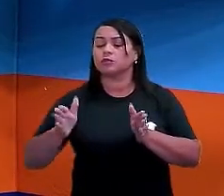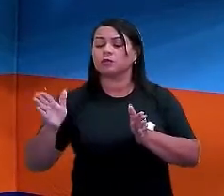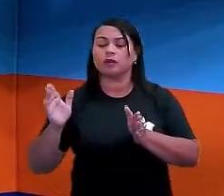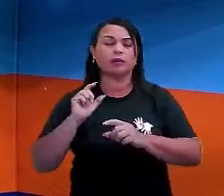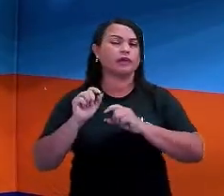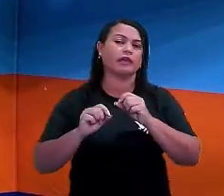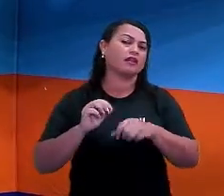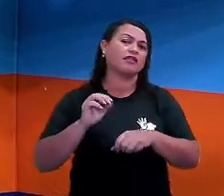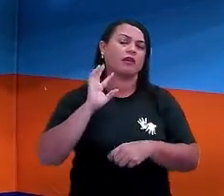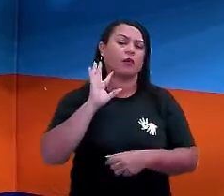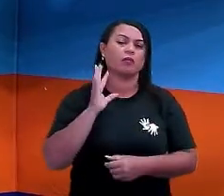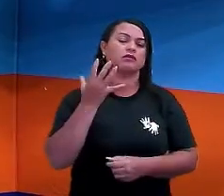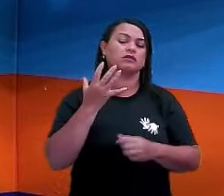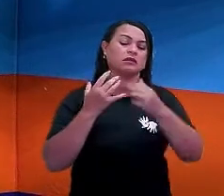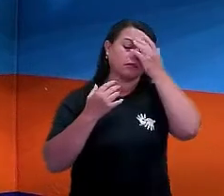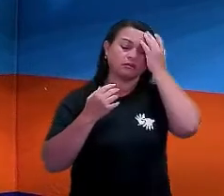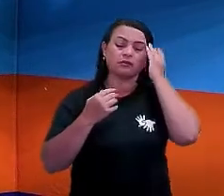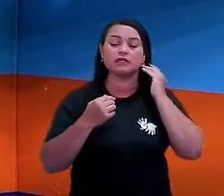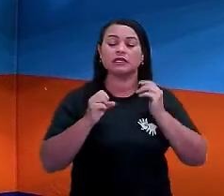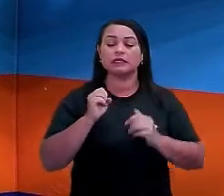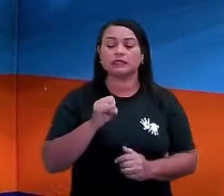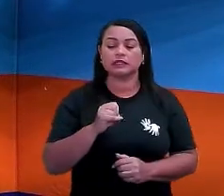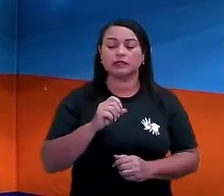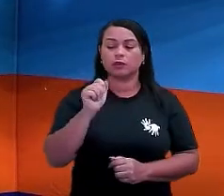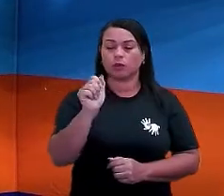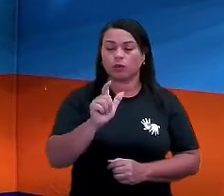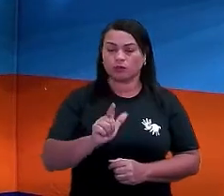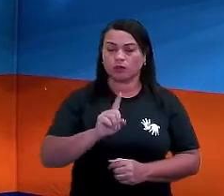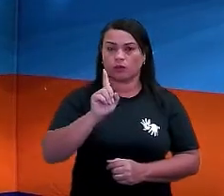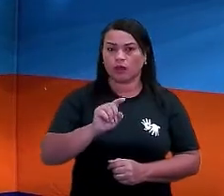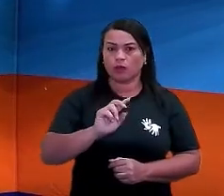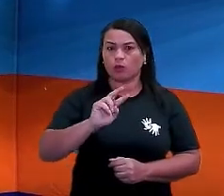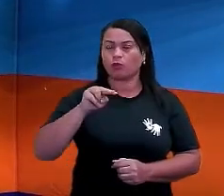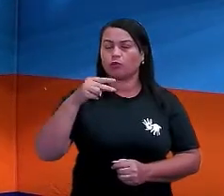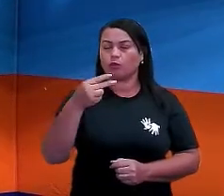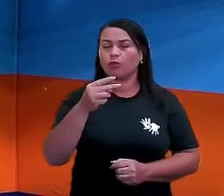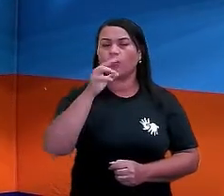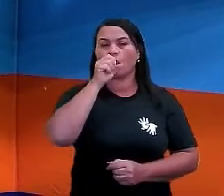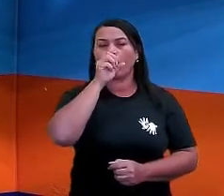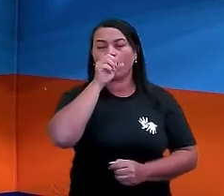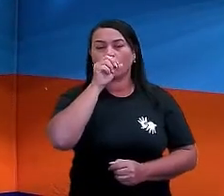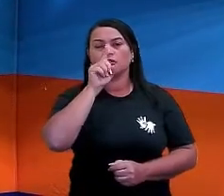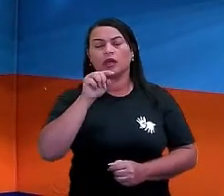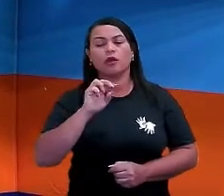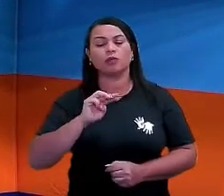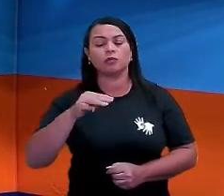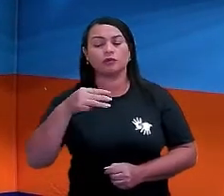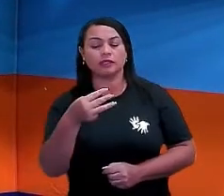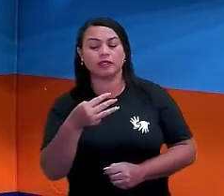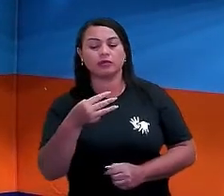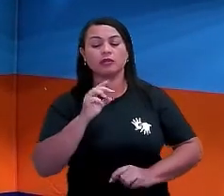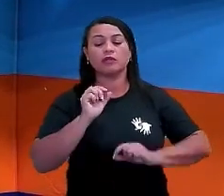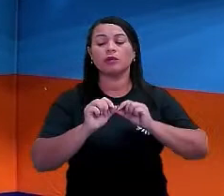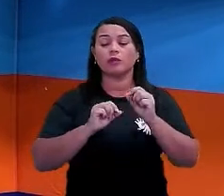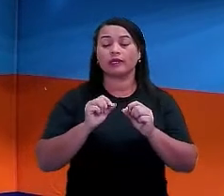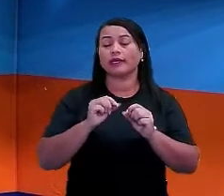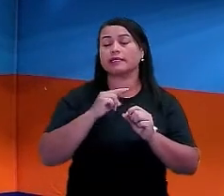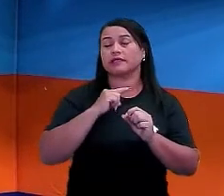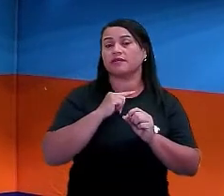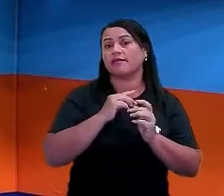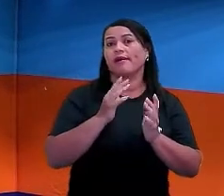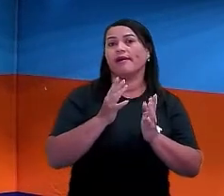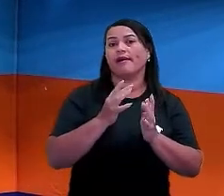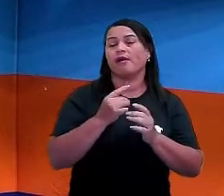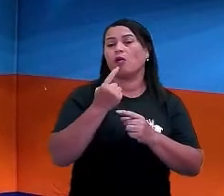fazer? Vamos analisar. Se o azul é o dobro e o laranja é o triplo, se eu colocar